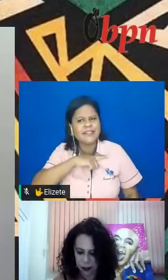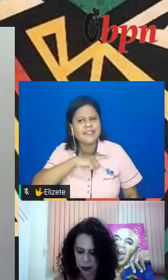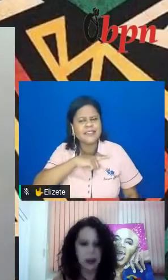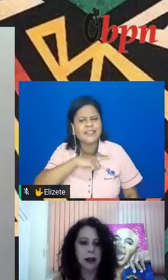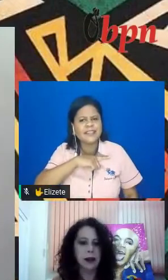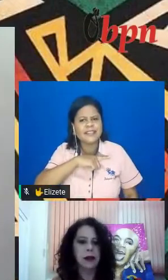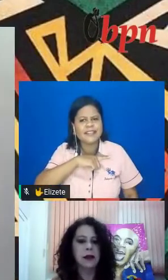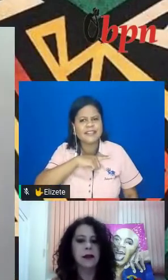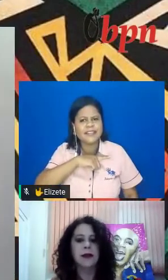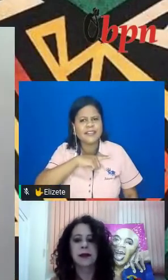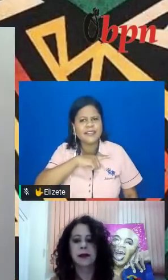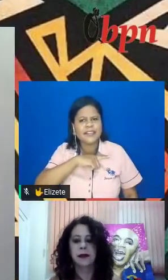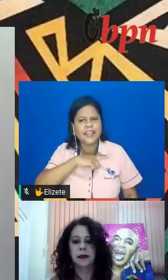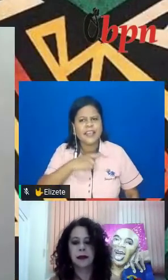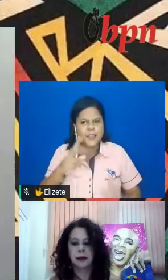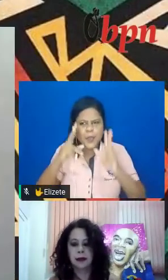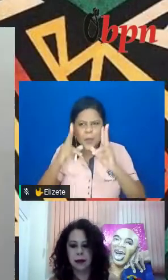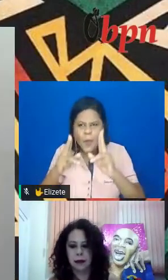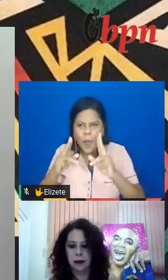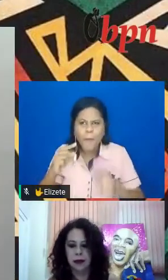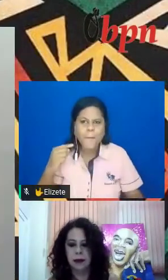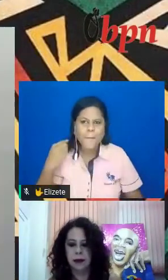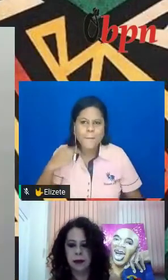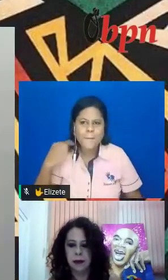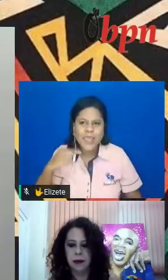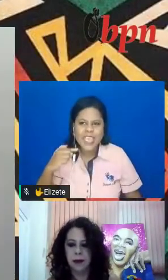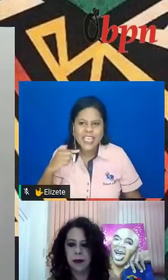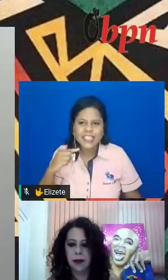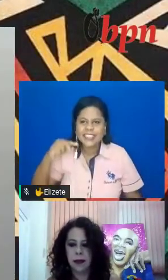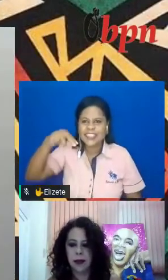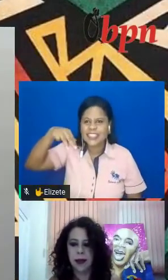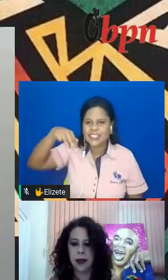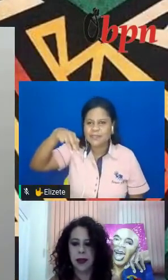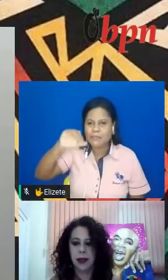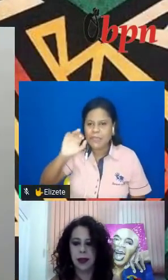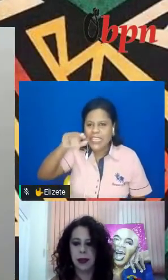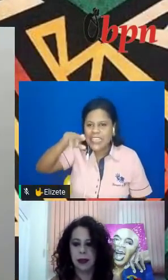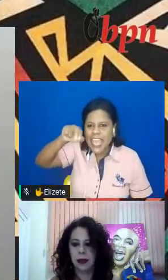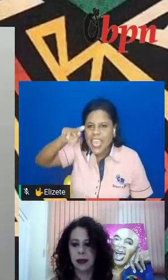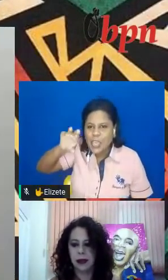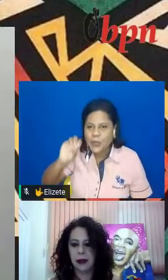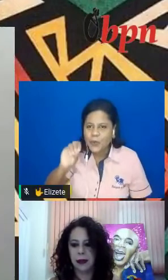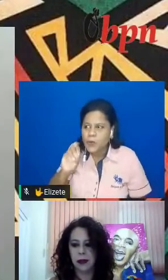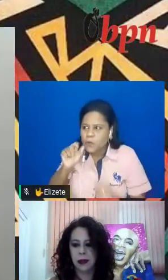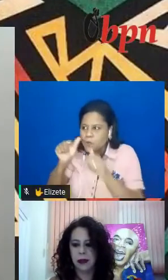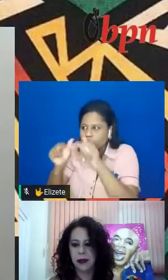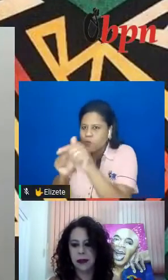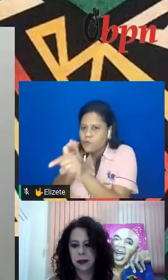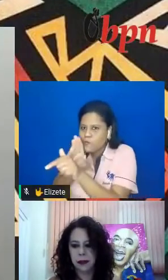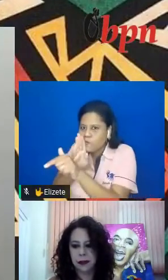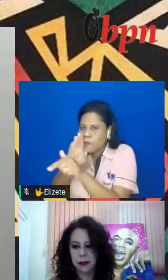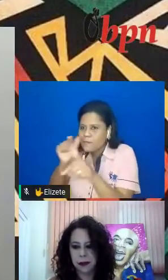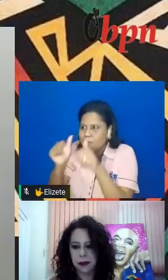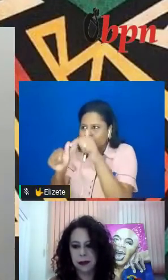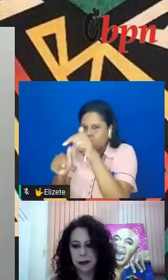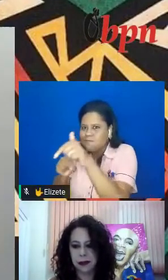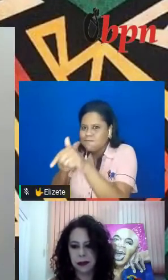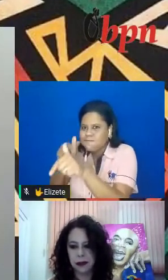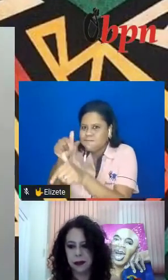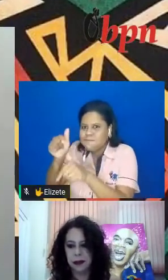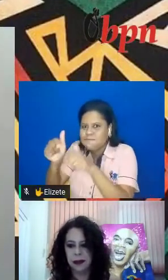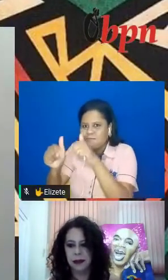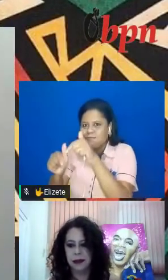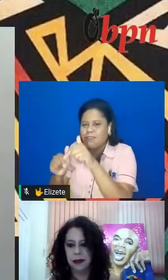feito mineiro, né? Aquele ditadinho de mineiro, que mineiro trabalha em silêncio. Talvez não valha muito a